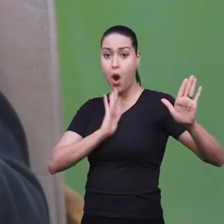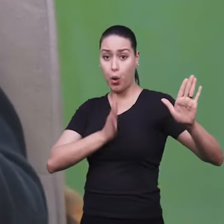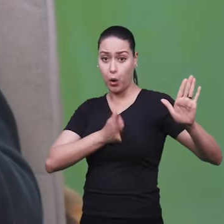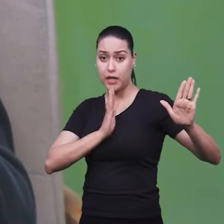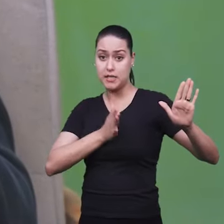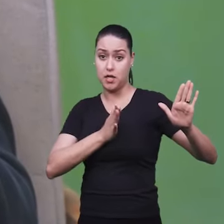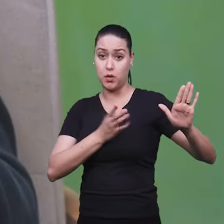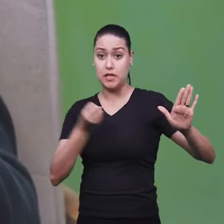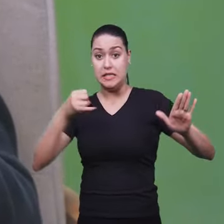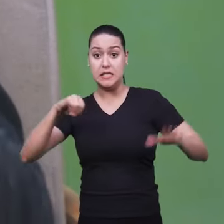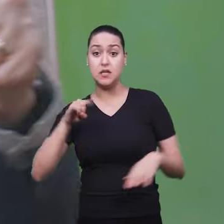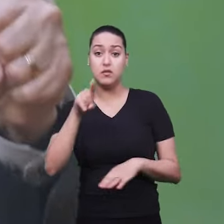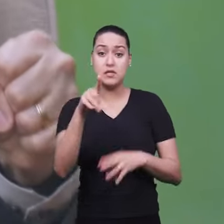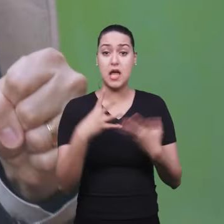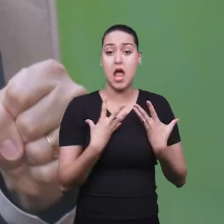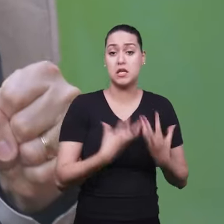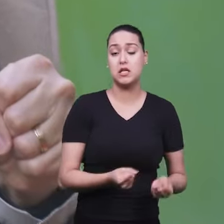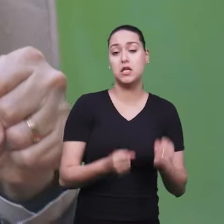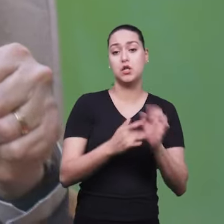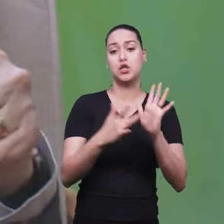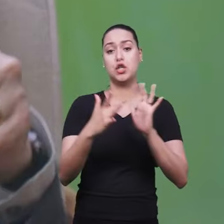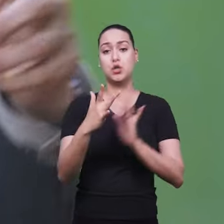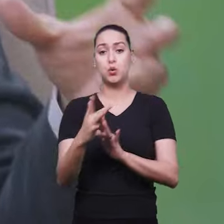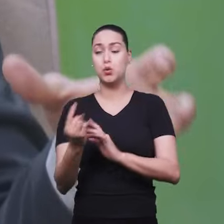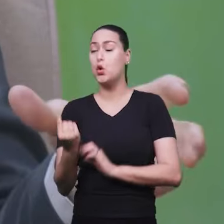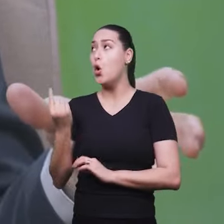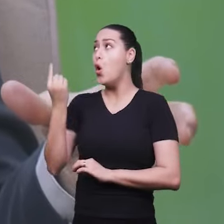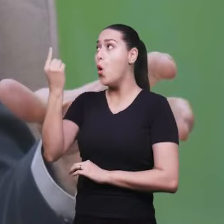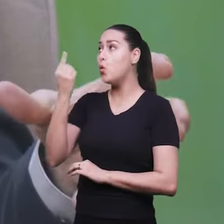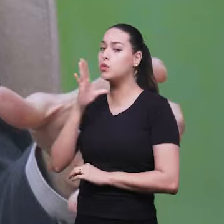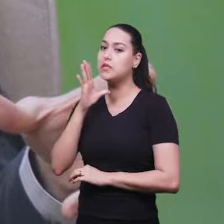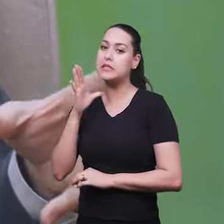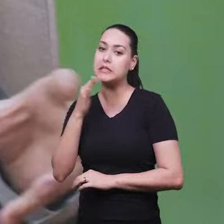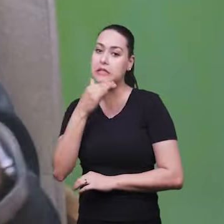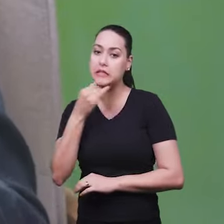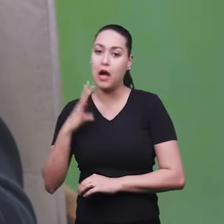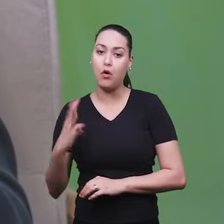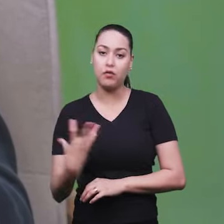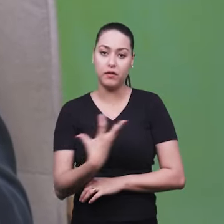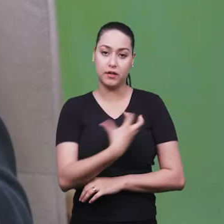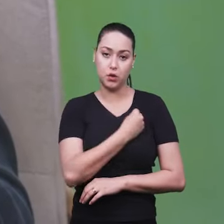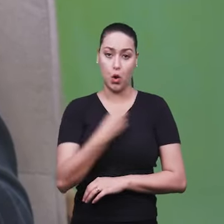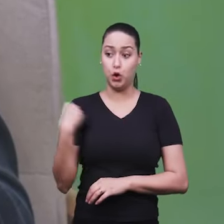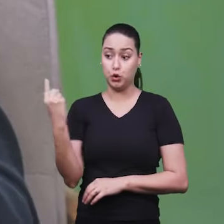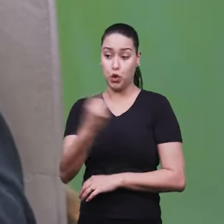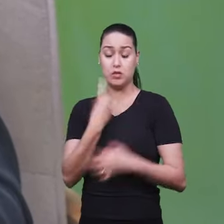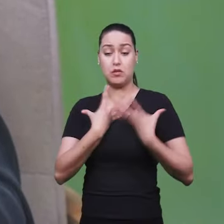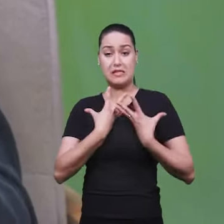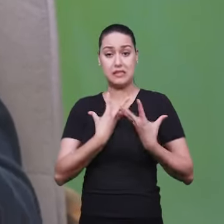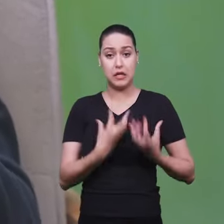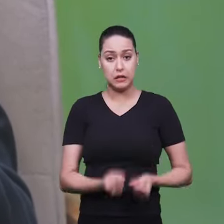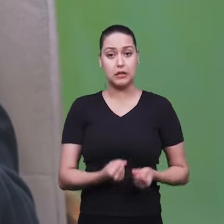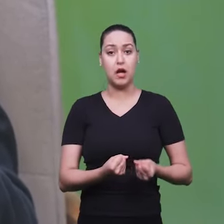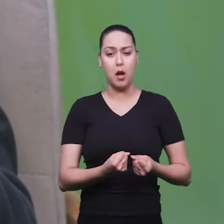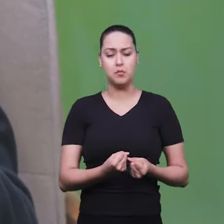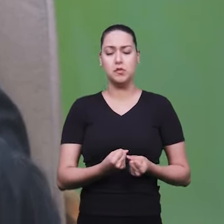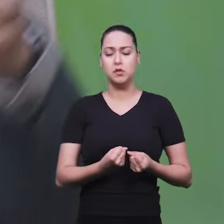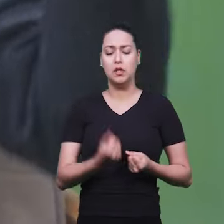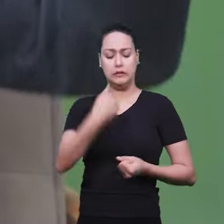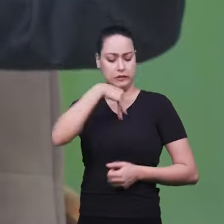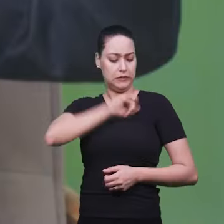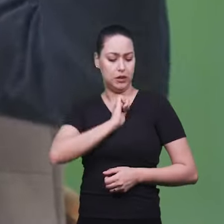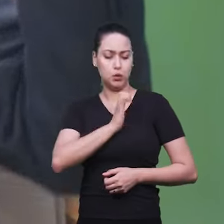nós aceitamos, Jesus é o Senhor, é o único mediador, Ele é o Salvador, nós o